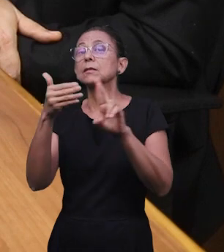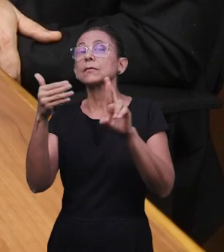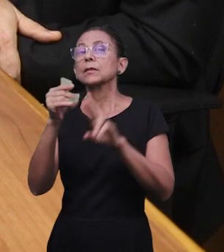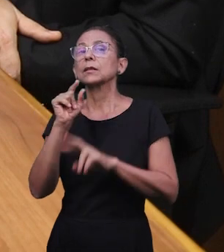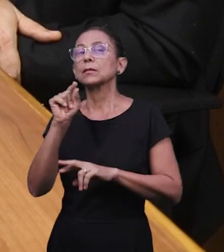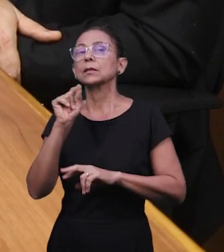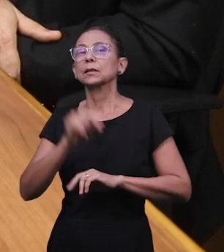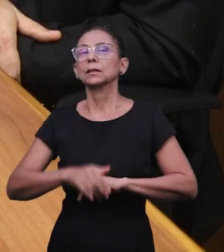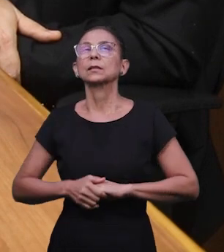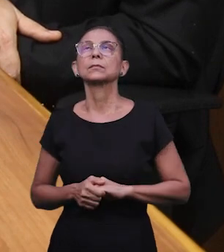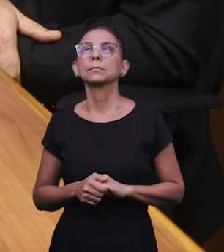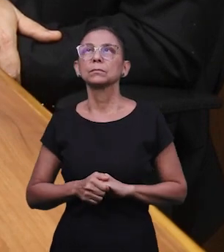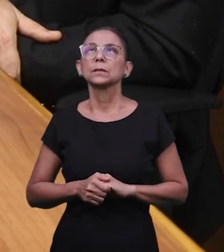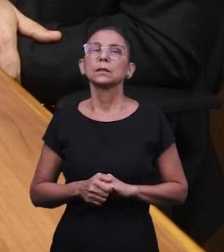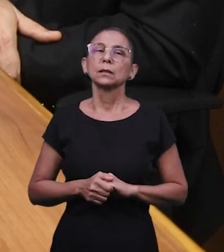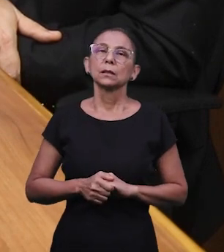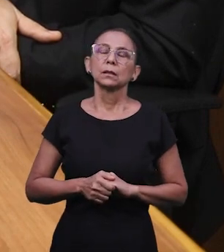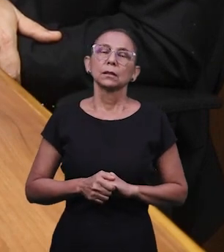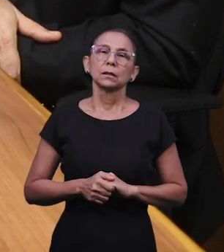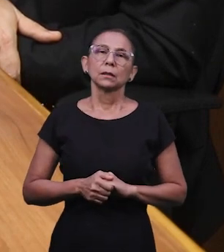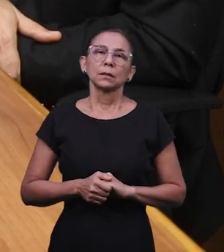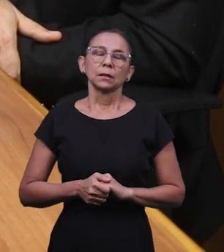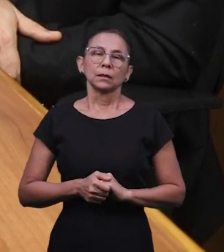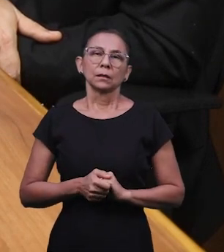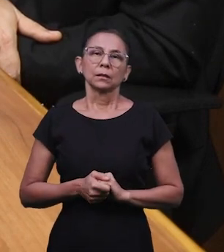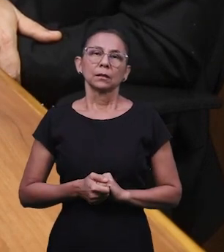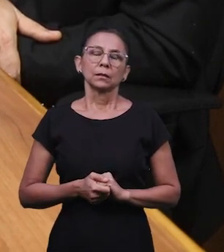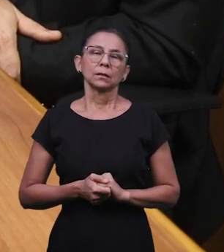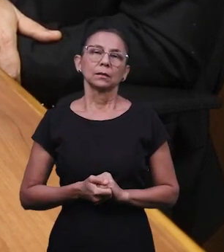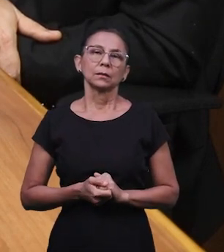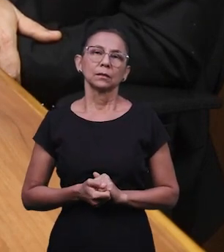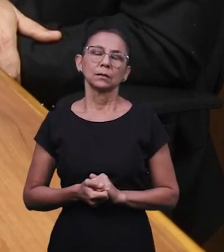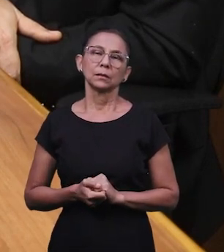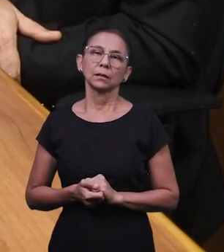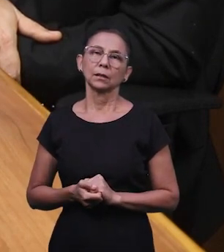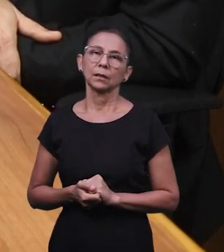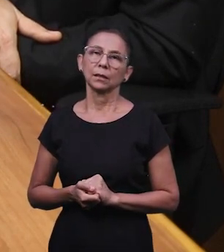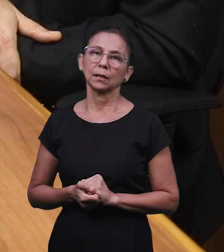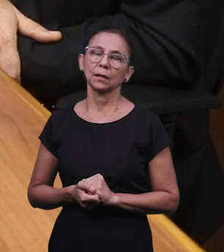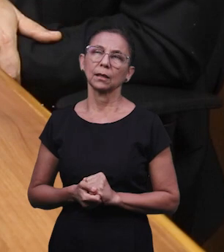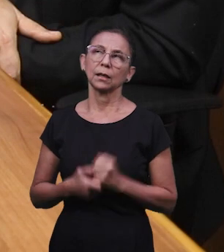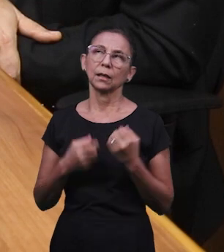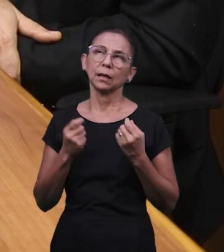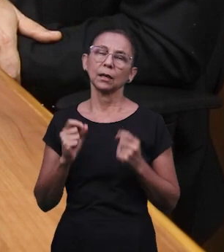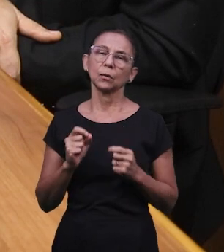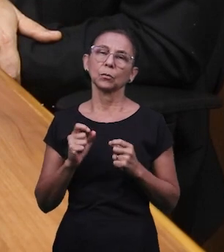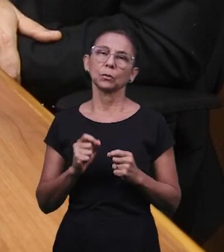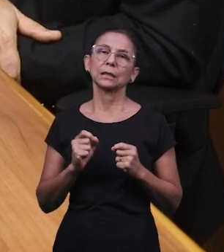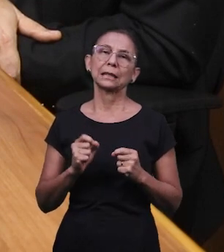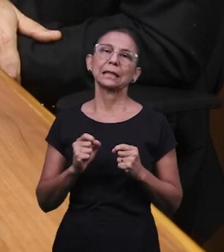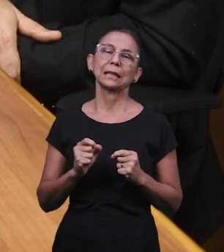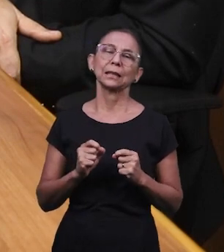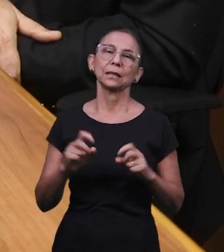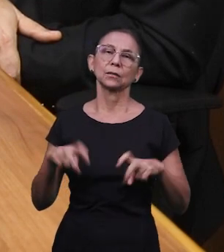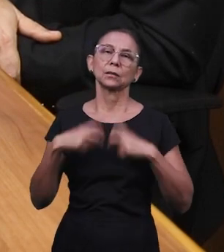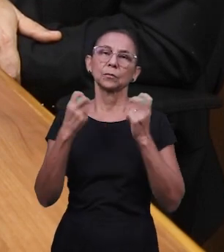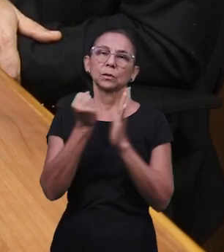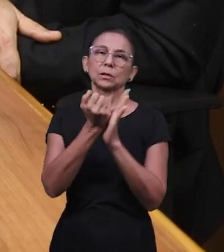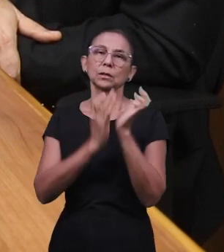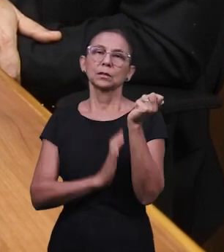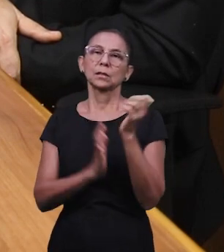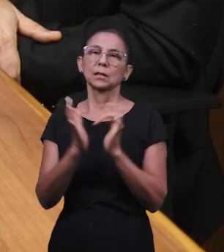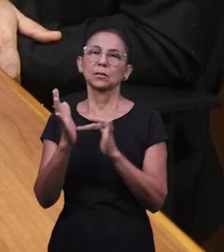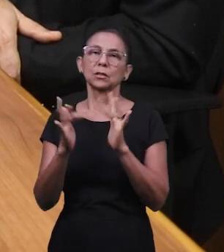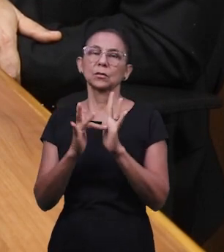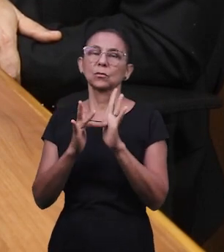referindo a algo que é colocado hoje, nesse momento, todo momento, diante de Deus, e por